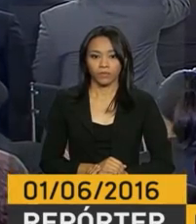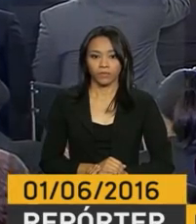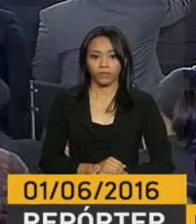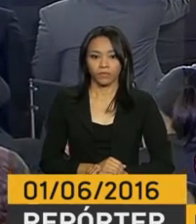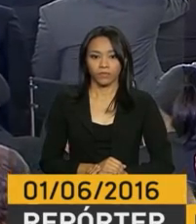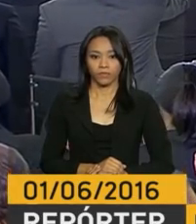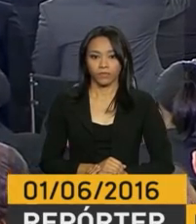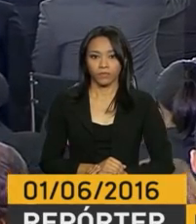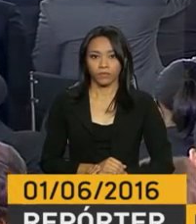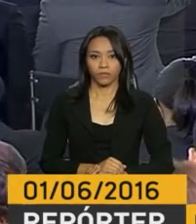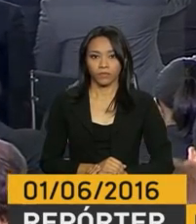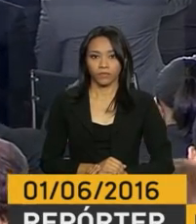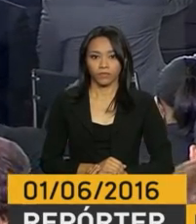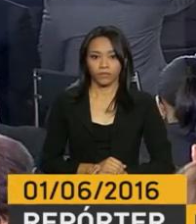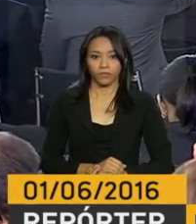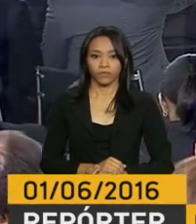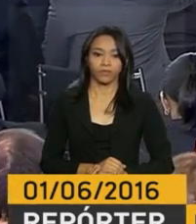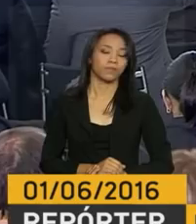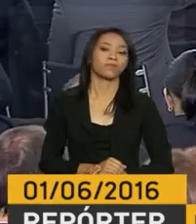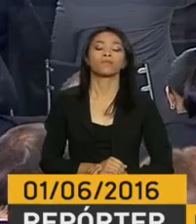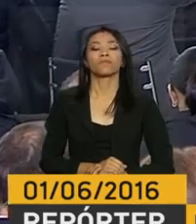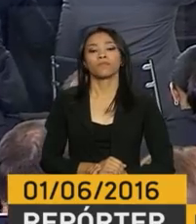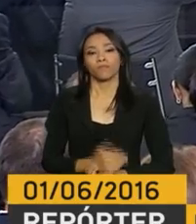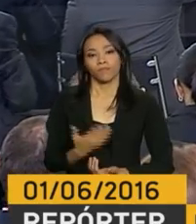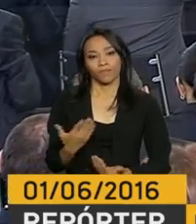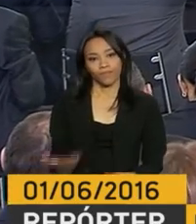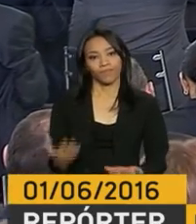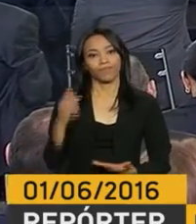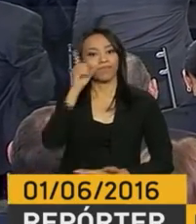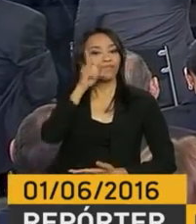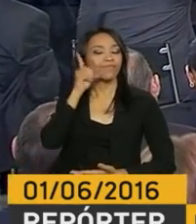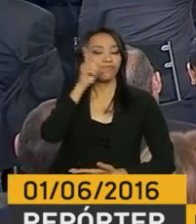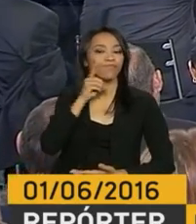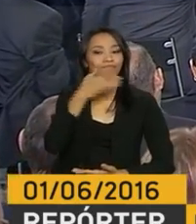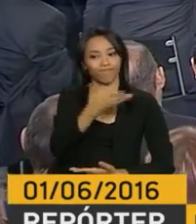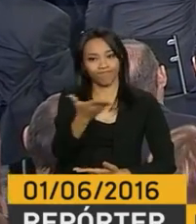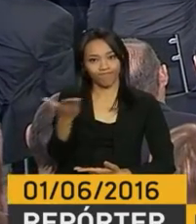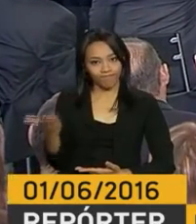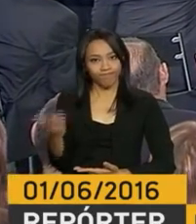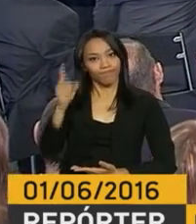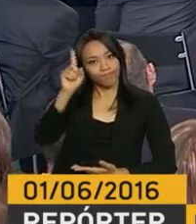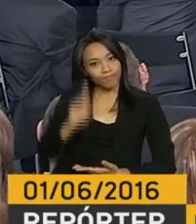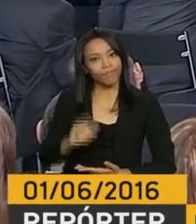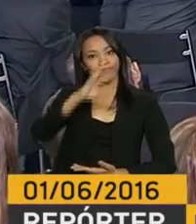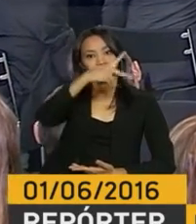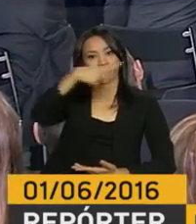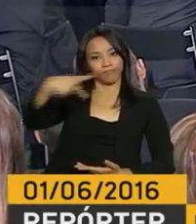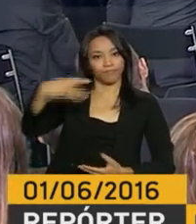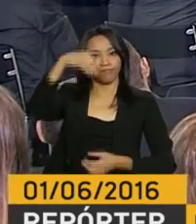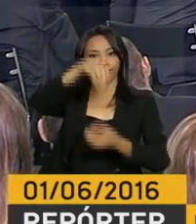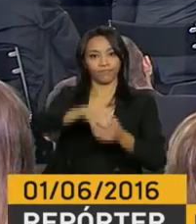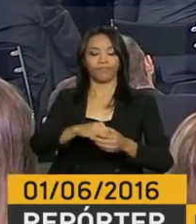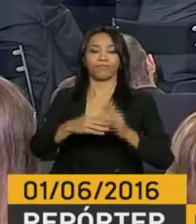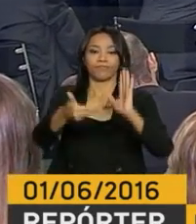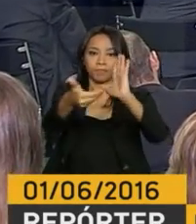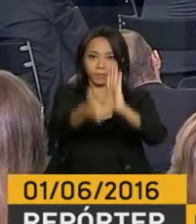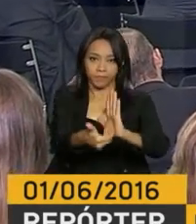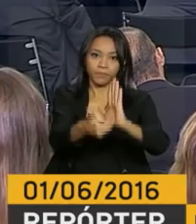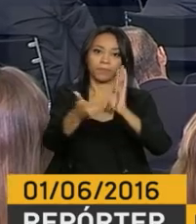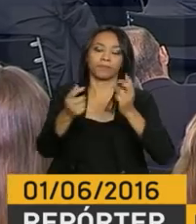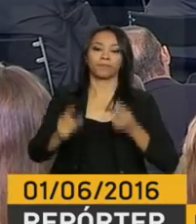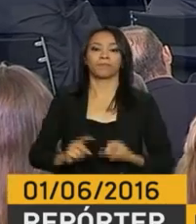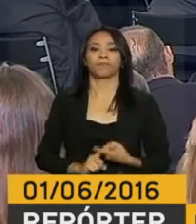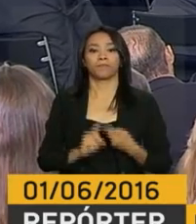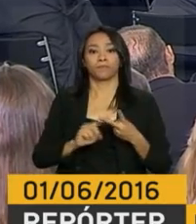Temer senhor Deputado Jacomo presidente em exercício da Câmara dos Deputados Senor